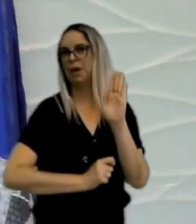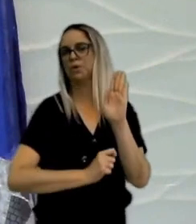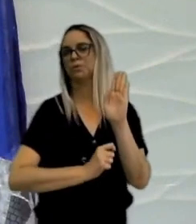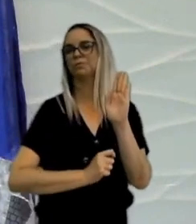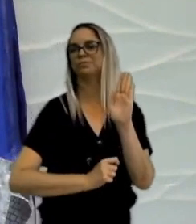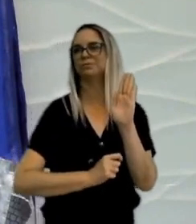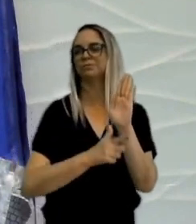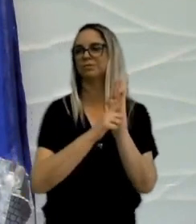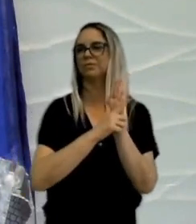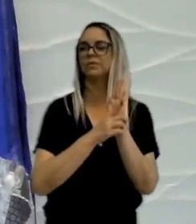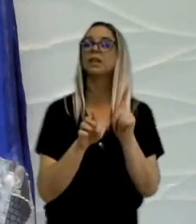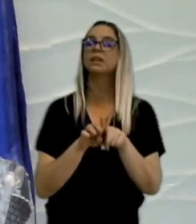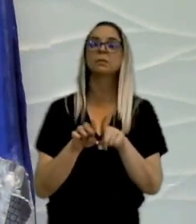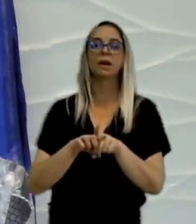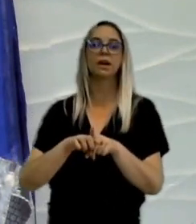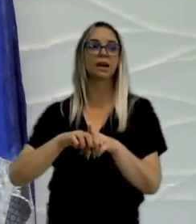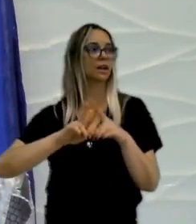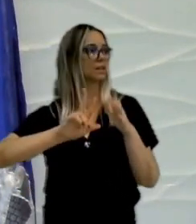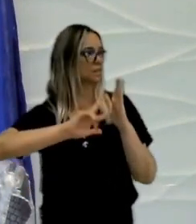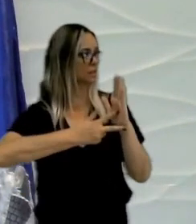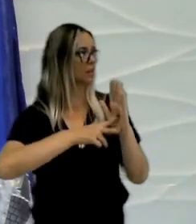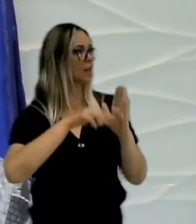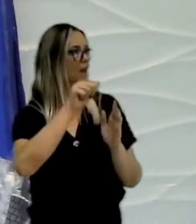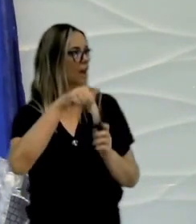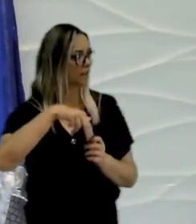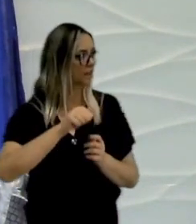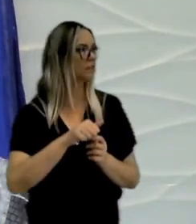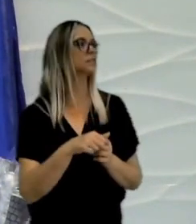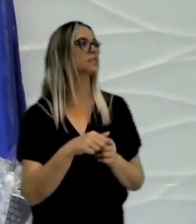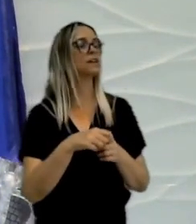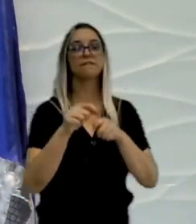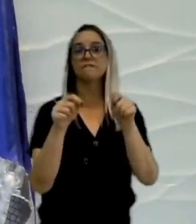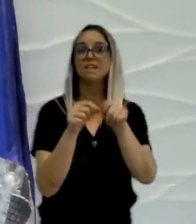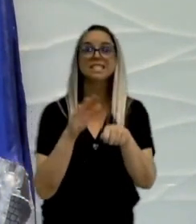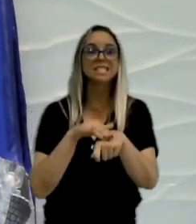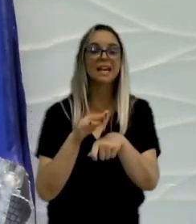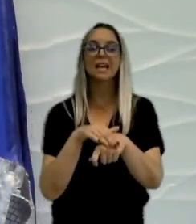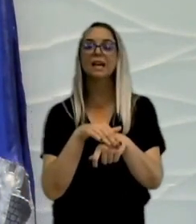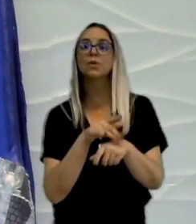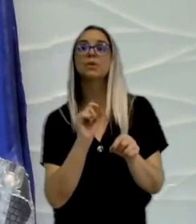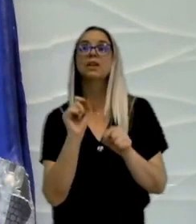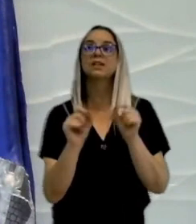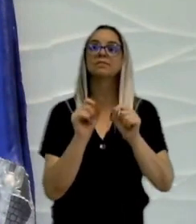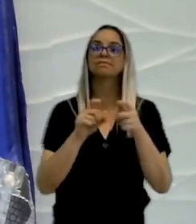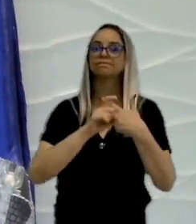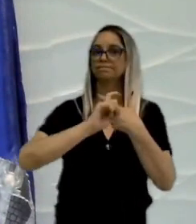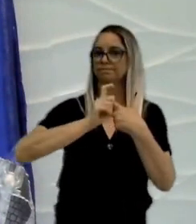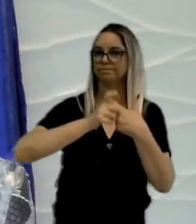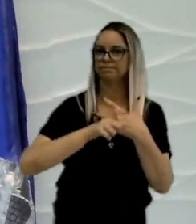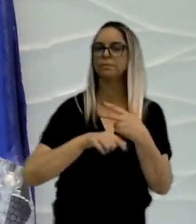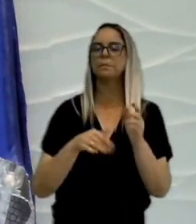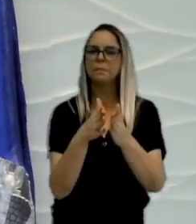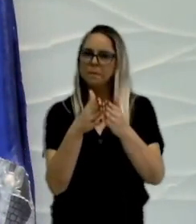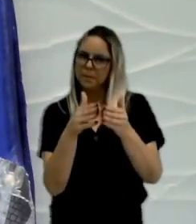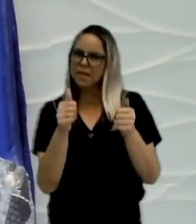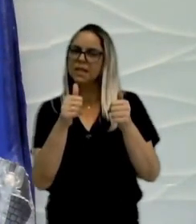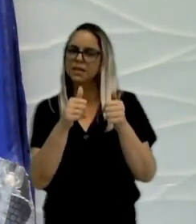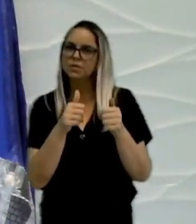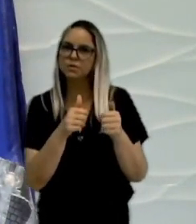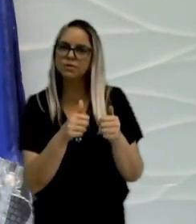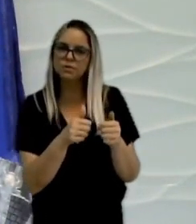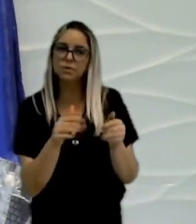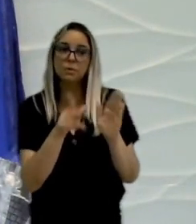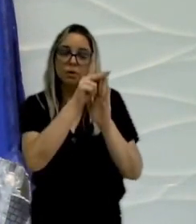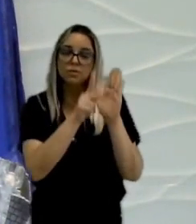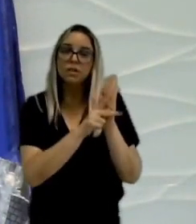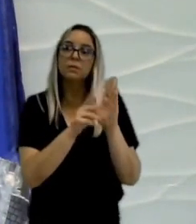também, Ana Isabel, junto com o Sispum, um ofício direcionado ao Poder Executivo, para reforçar o pedido no sentido de que o